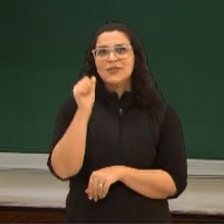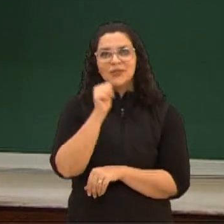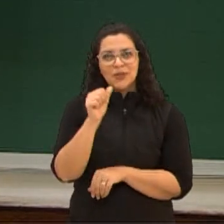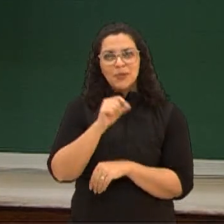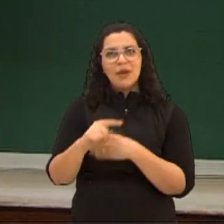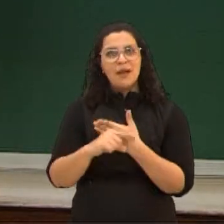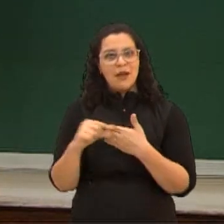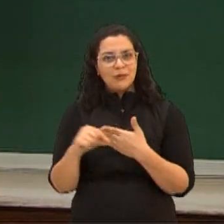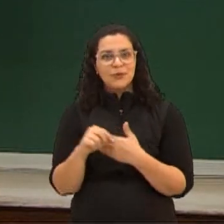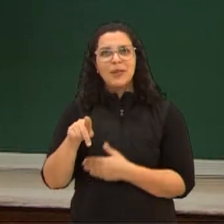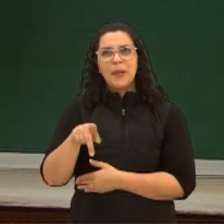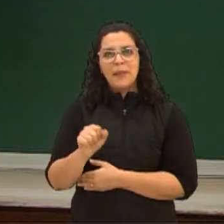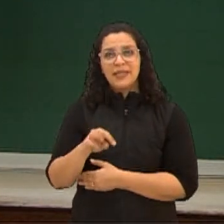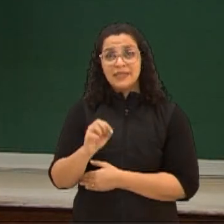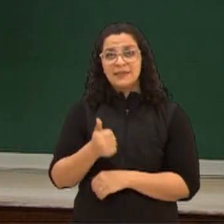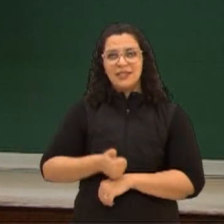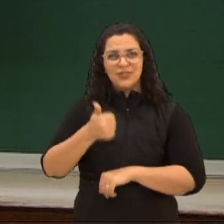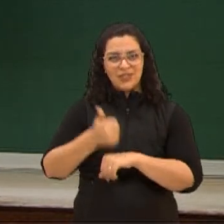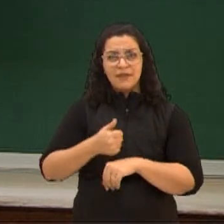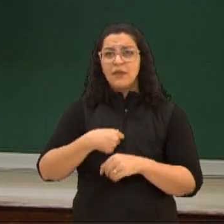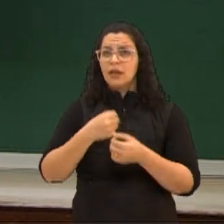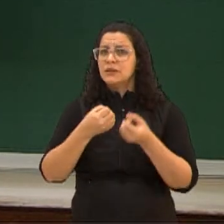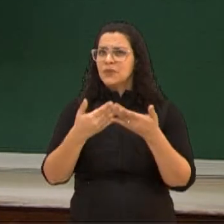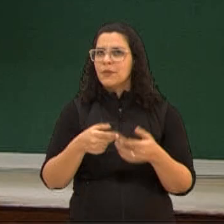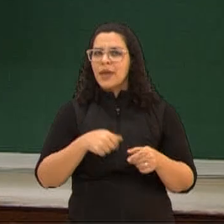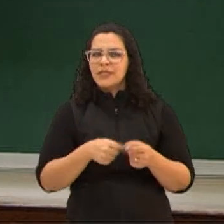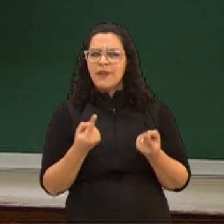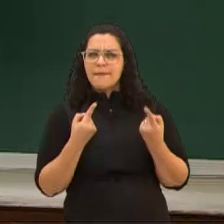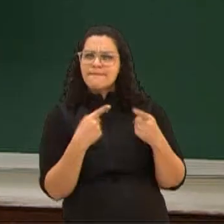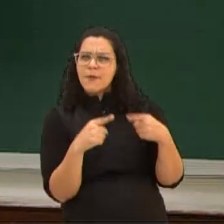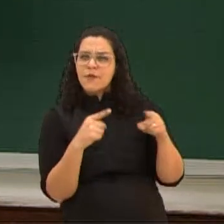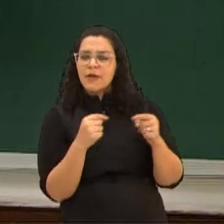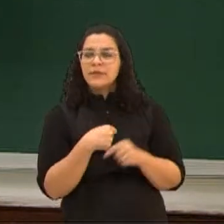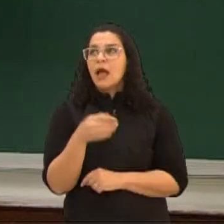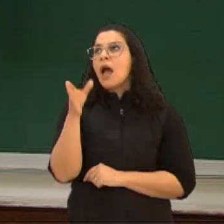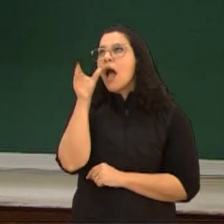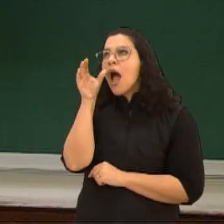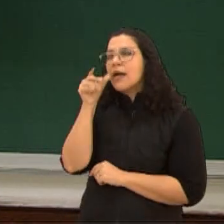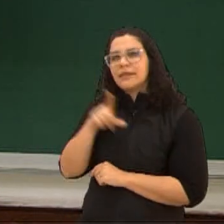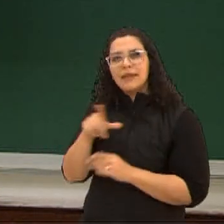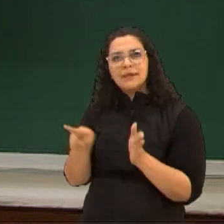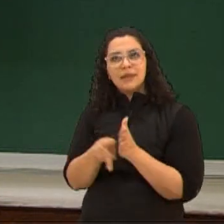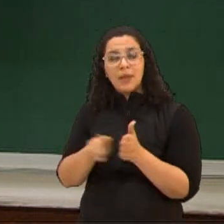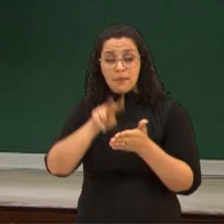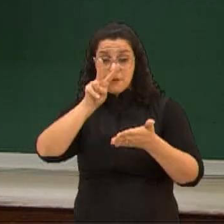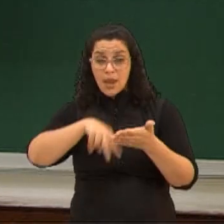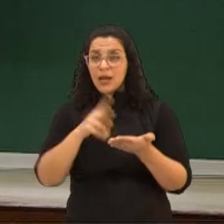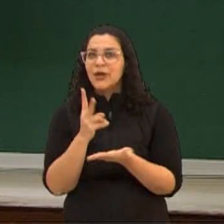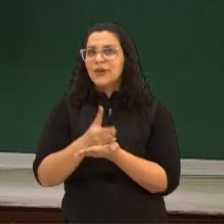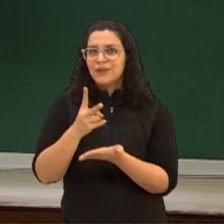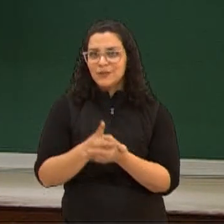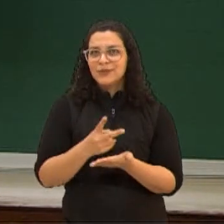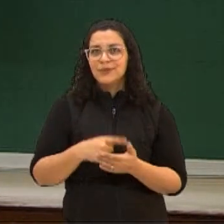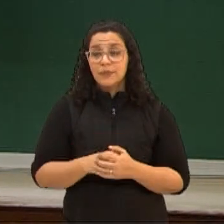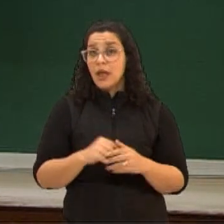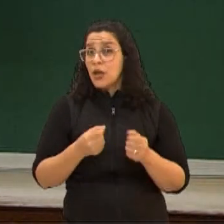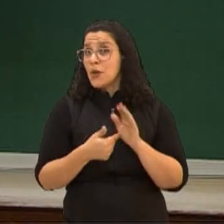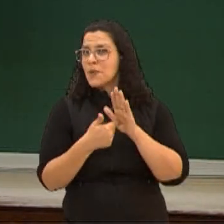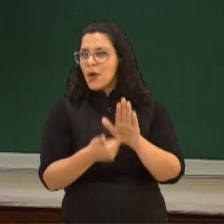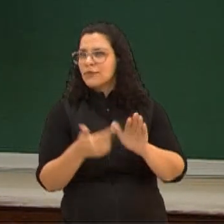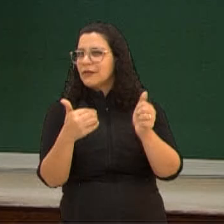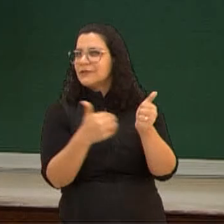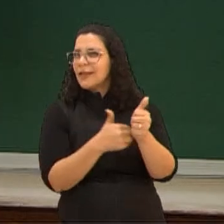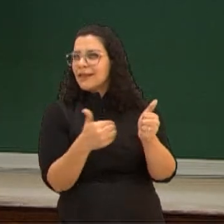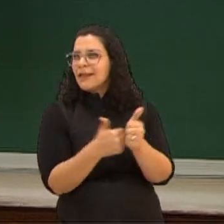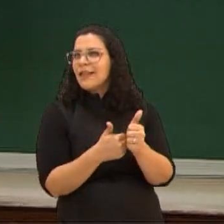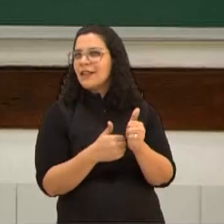foram utilizadas. Ou seja, aguçar a curiosidade do leitor. Ela não revela